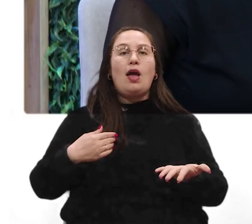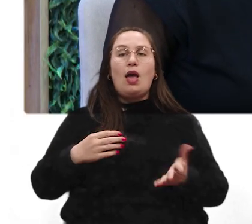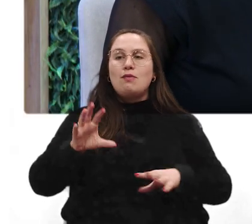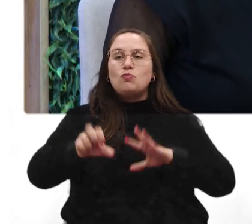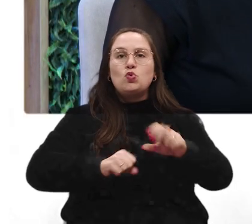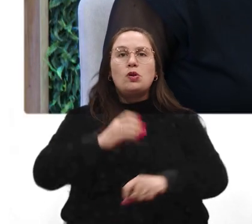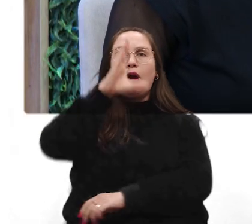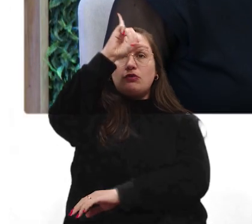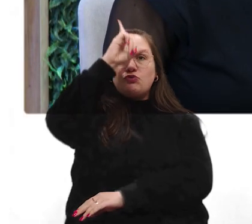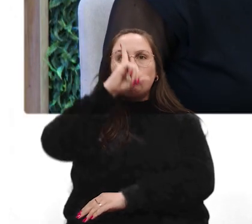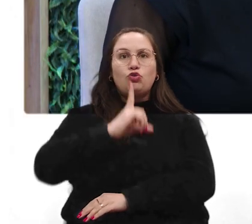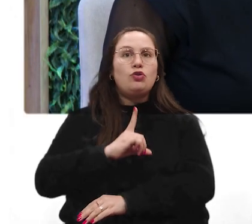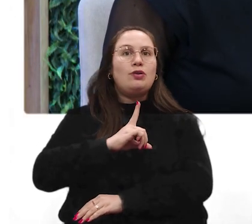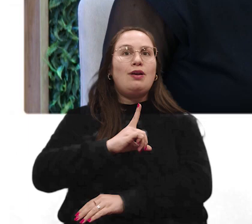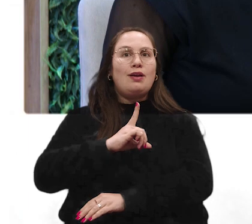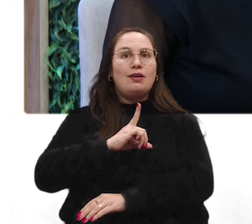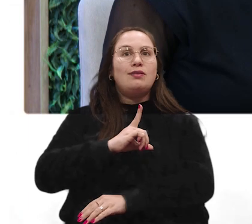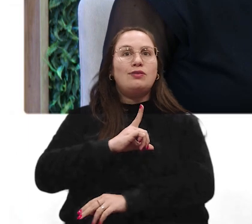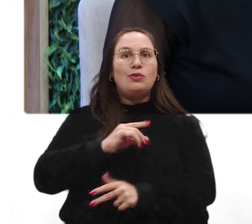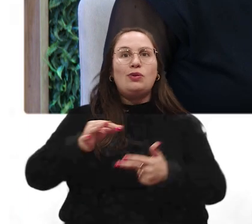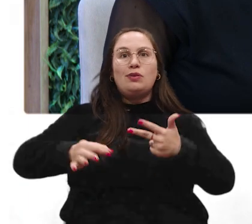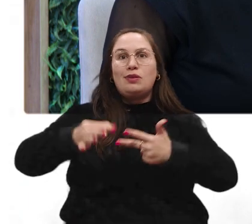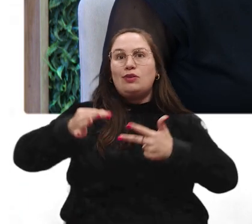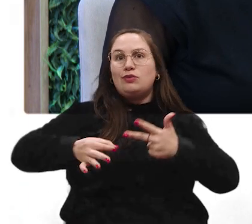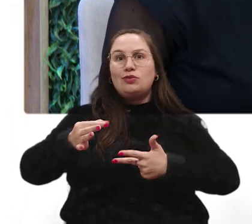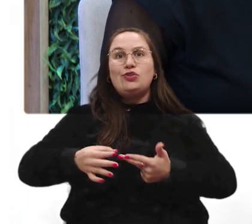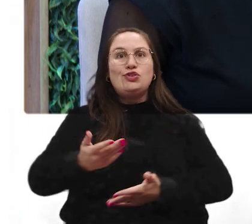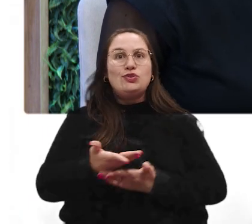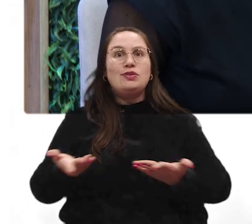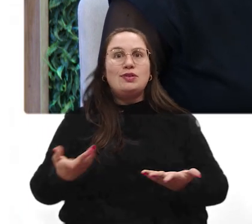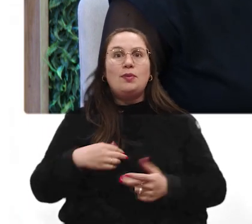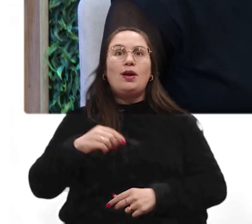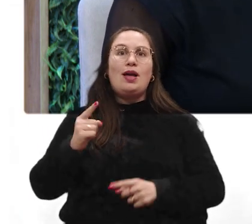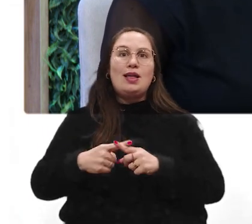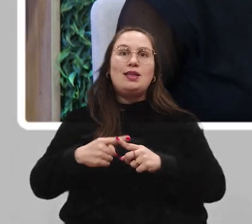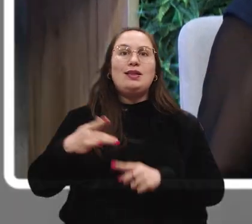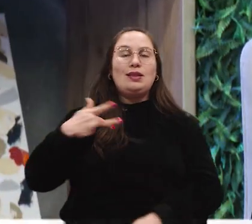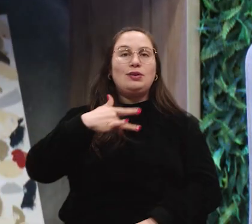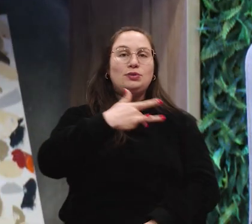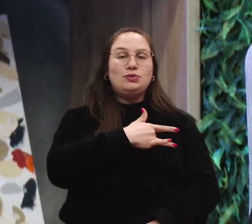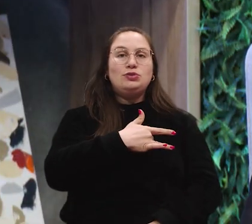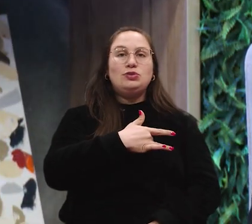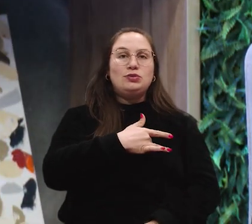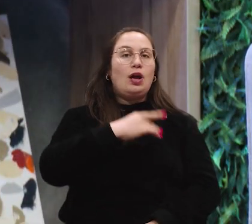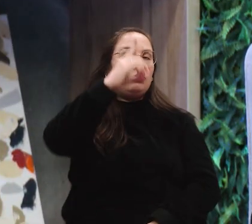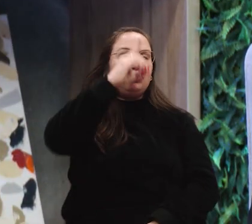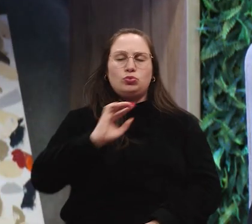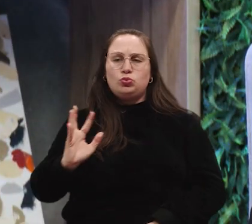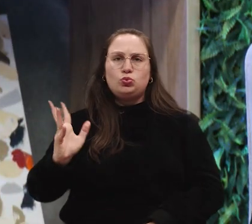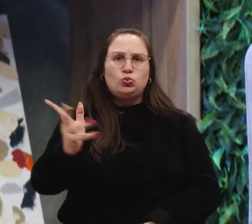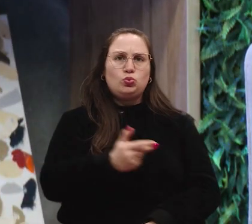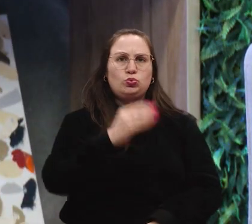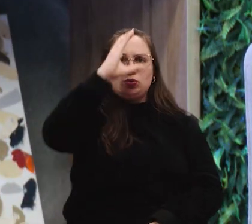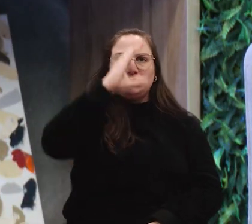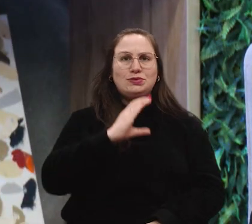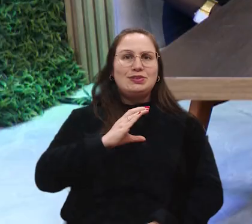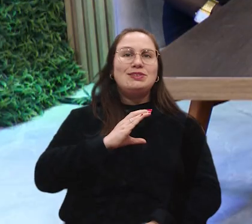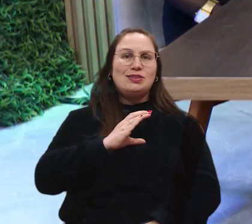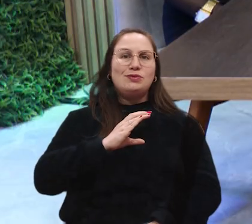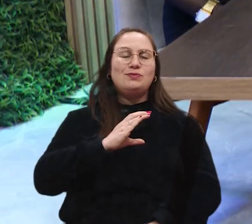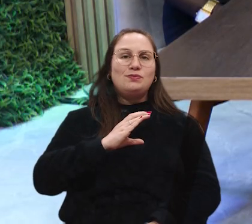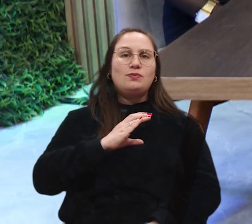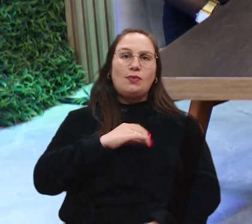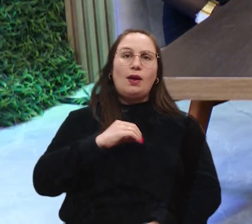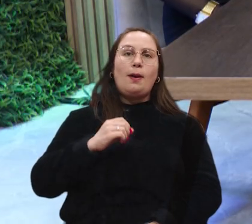pessoas buscar os direitos delas nessa complexidade do direito da saúde. E o SUS é para todos, né? Um direito cidadão. Mas o direito da saúde,